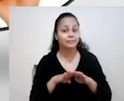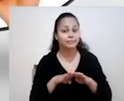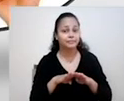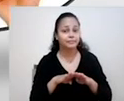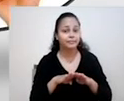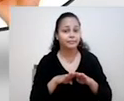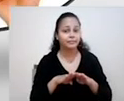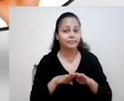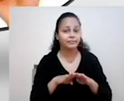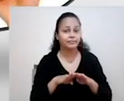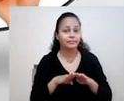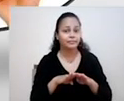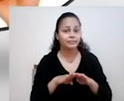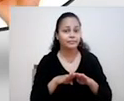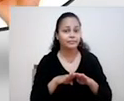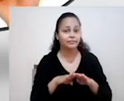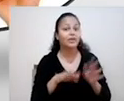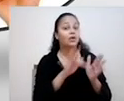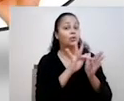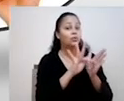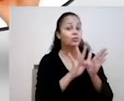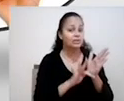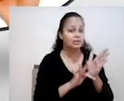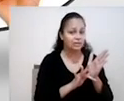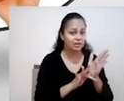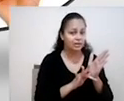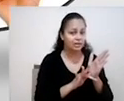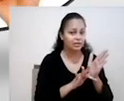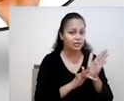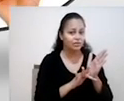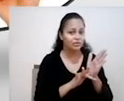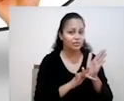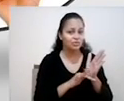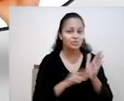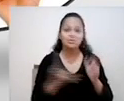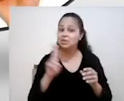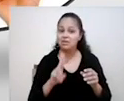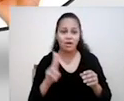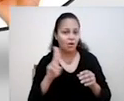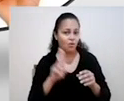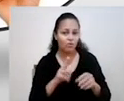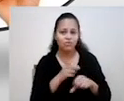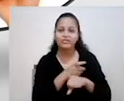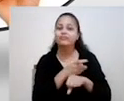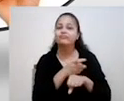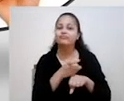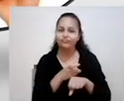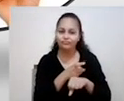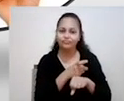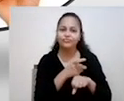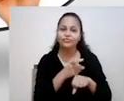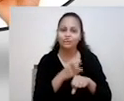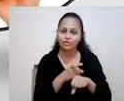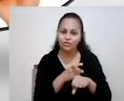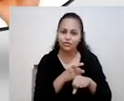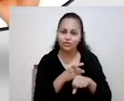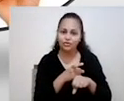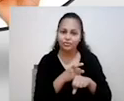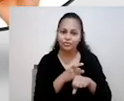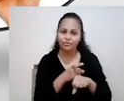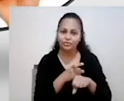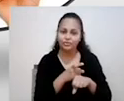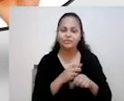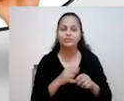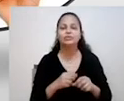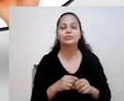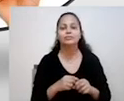também, quando eu vou ter esses textos, eu não vou ficar usando adjetivos, advérbios. Eu vou usar somente aquelas classes de palavras que são